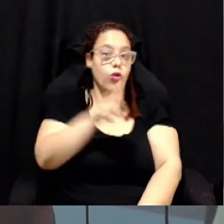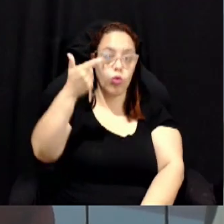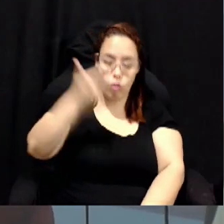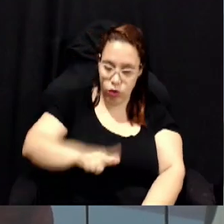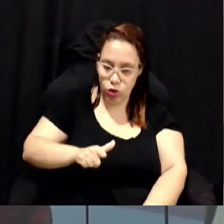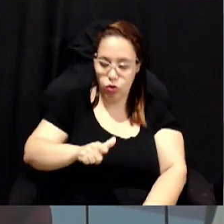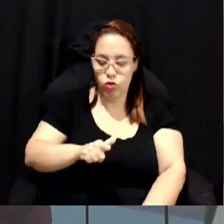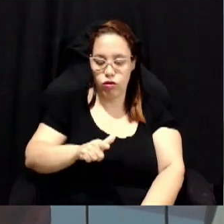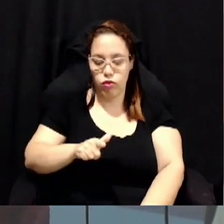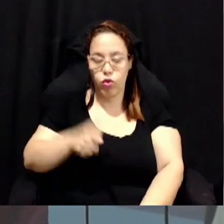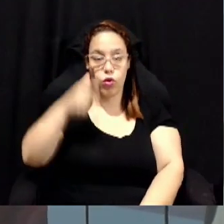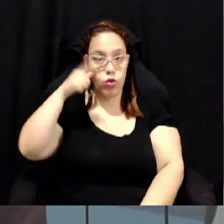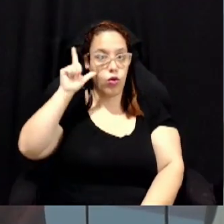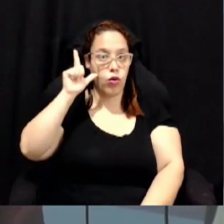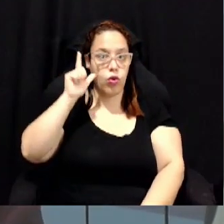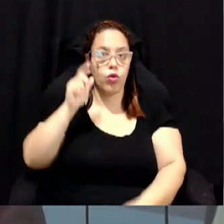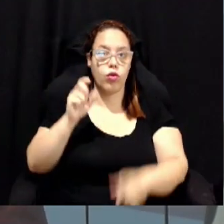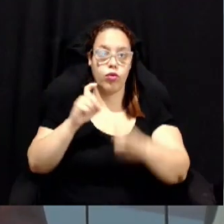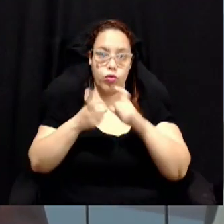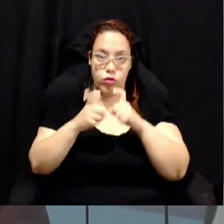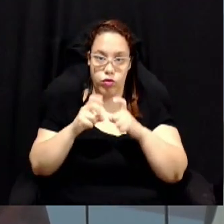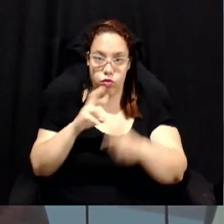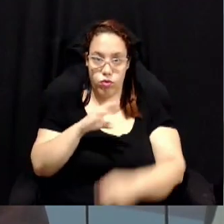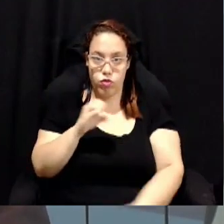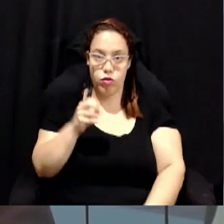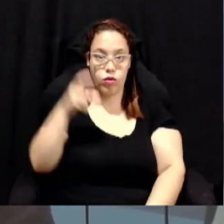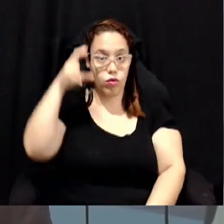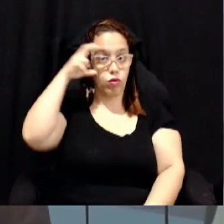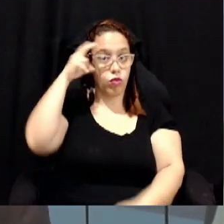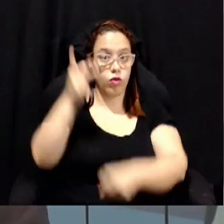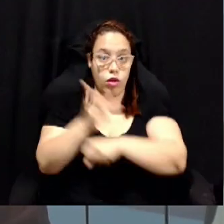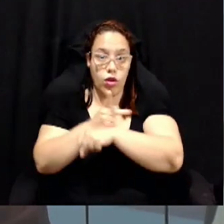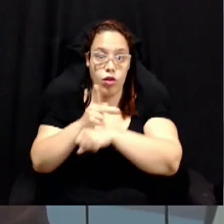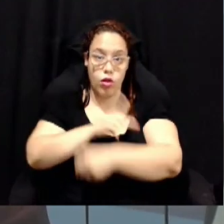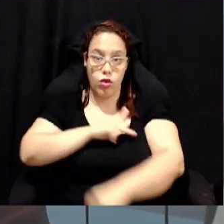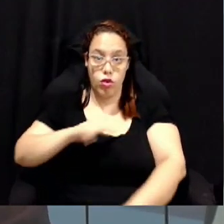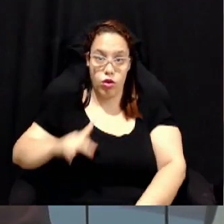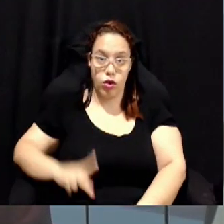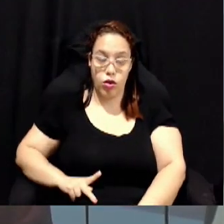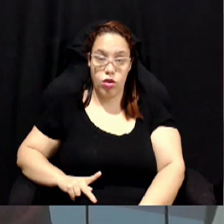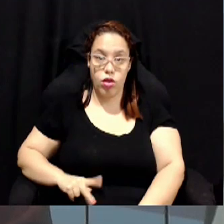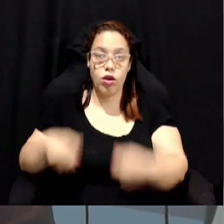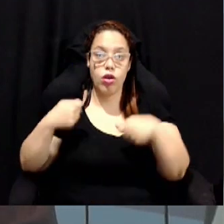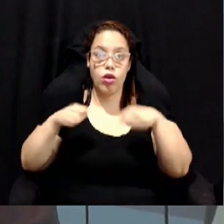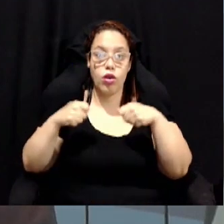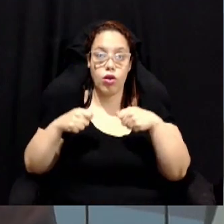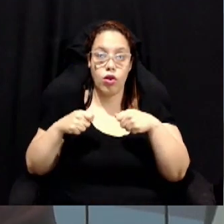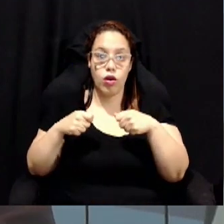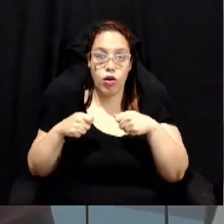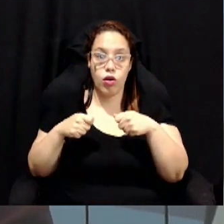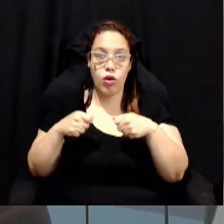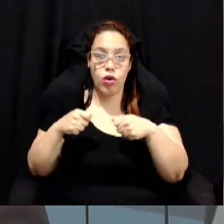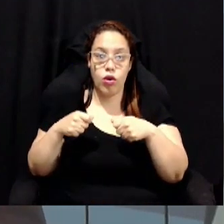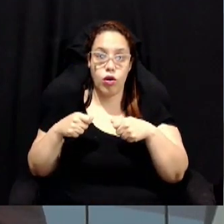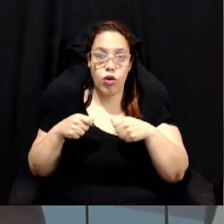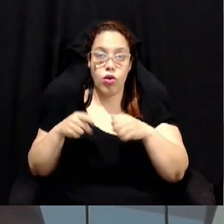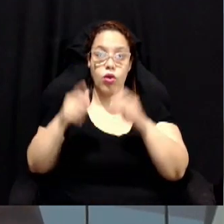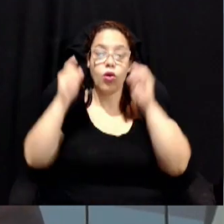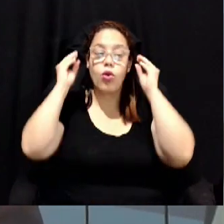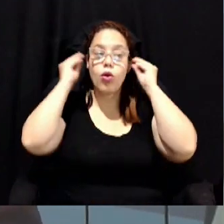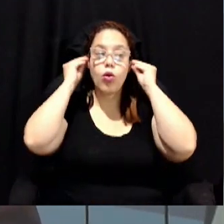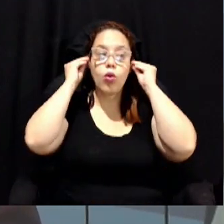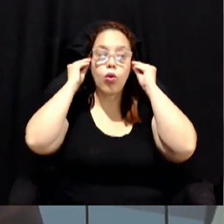Ontem, durante a sessão, o Carlinhos procurou o presidente e falou assim: presidente, precisamos colocar um protetor auricular para